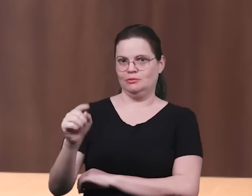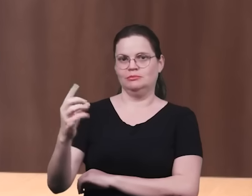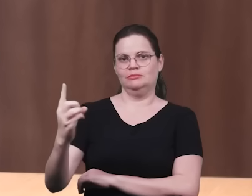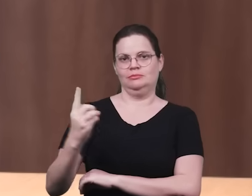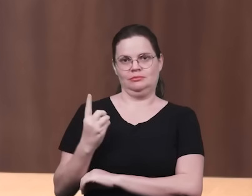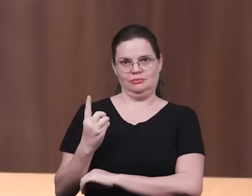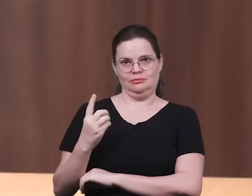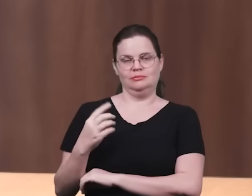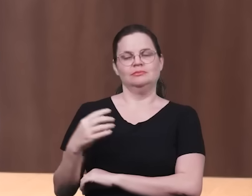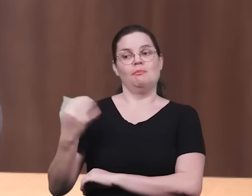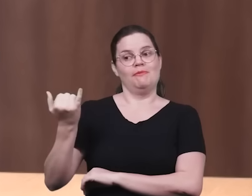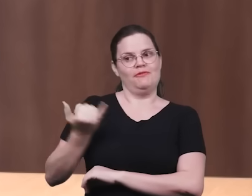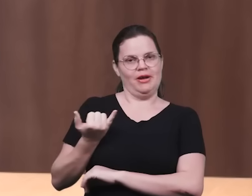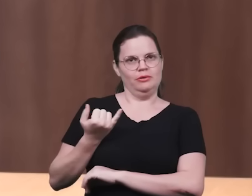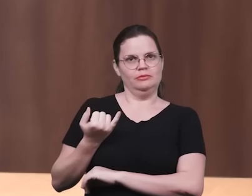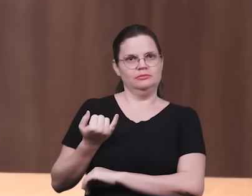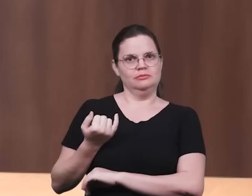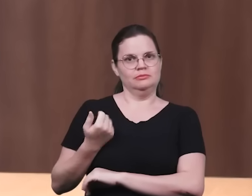minha opinião,